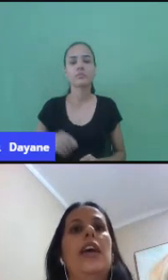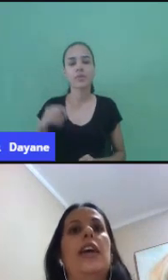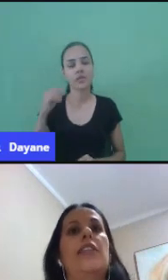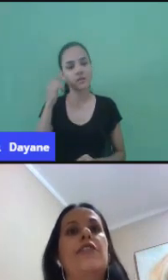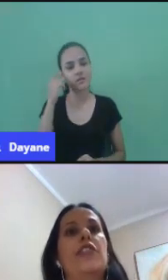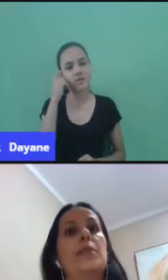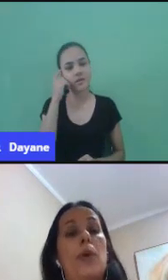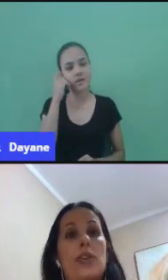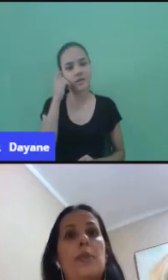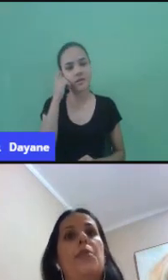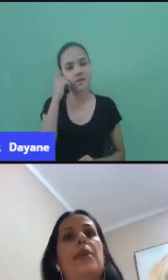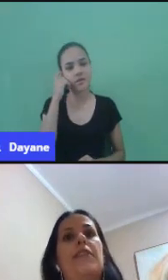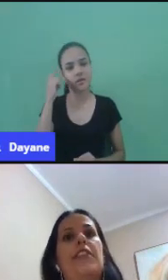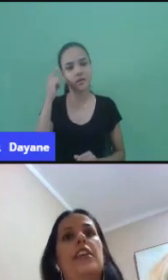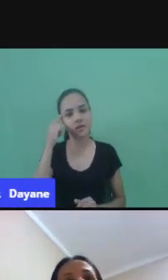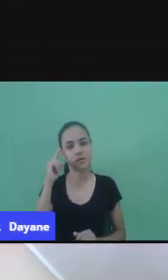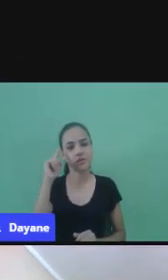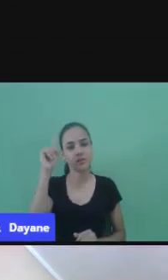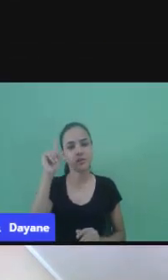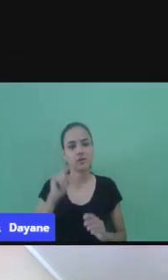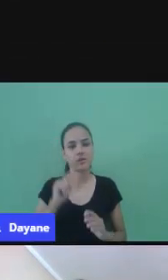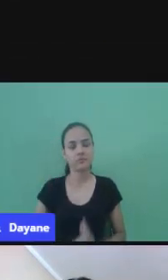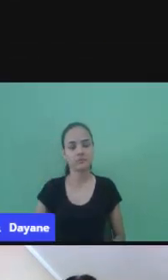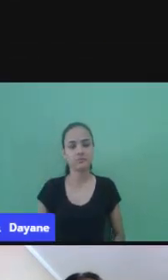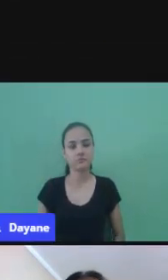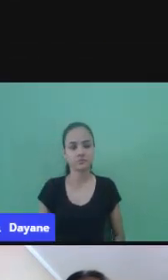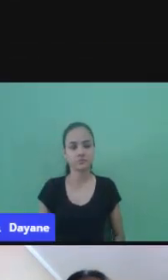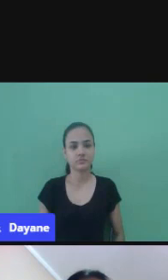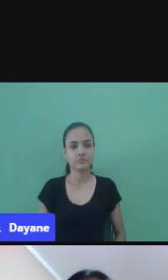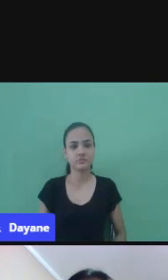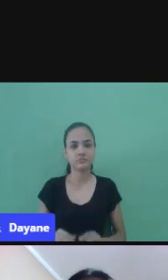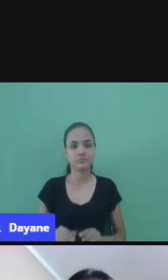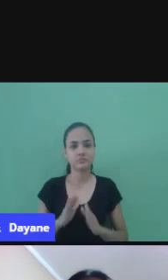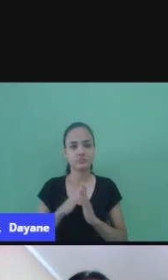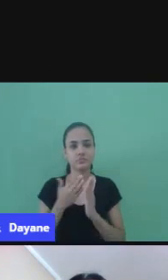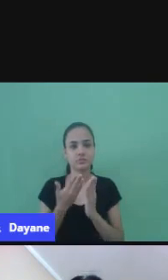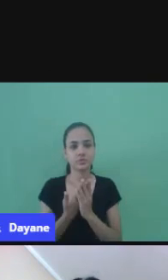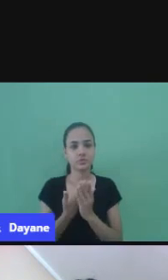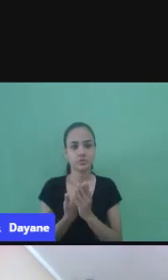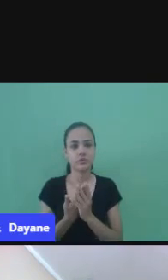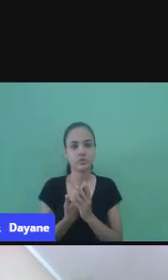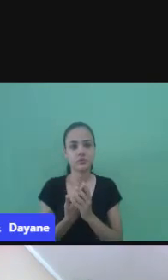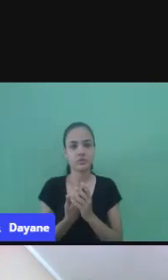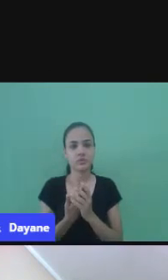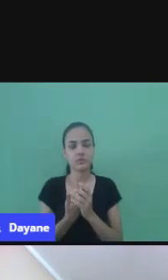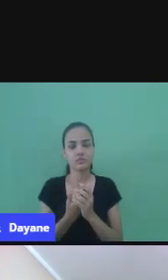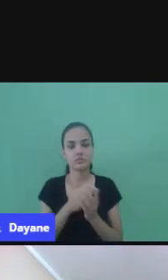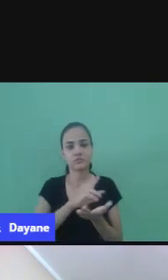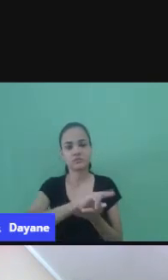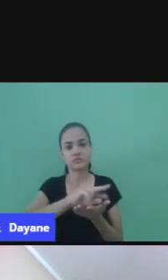Grande. Ela foi exposta a primeira vez na SBPC em 2019,